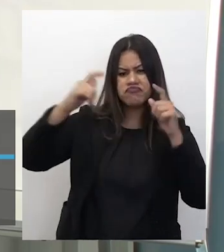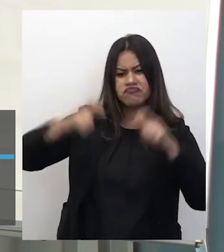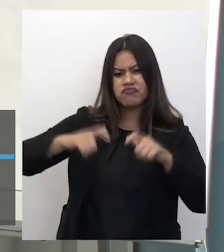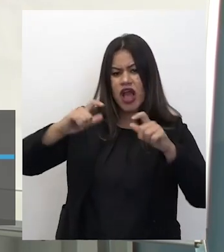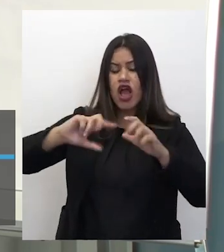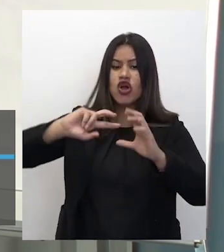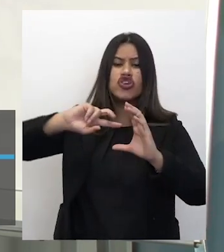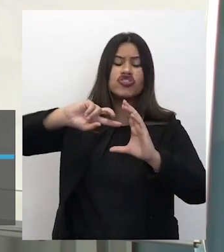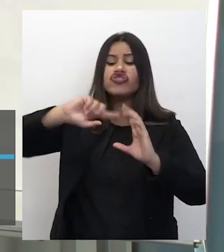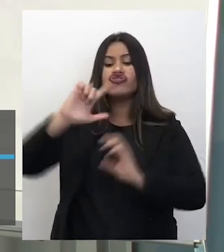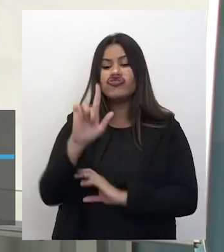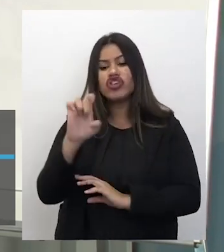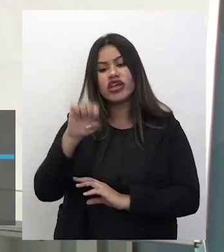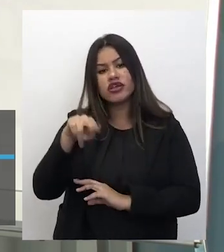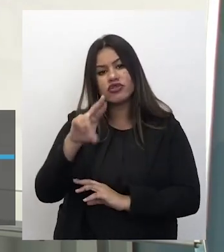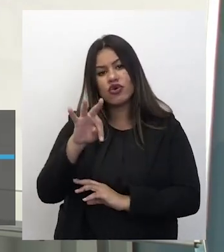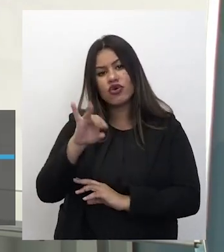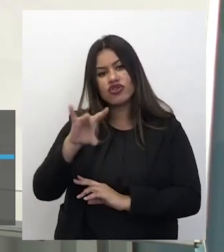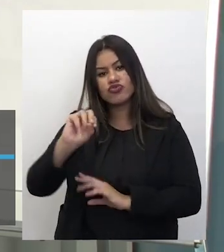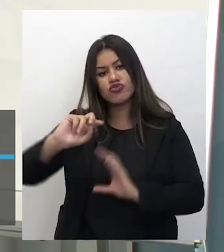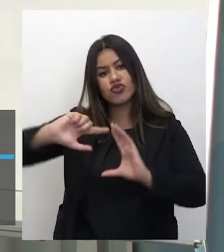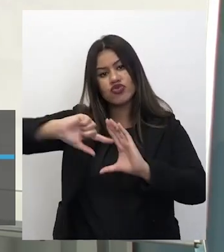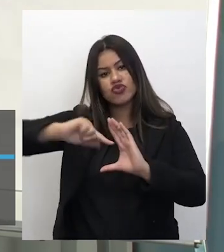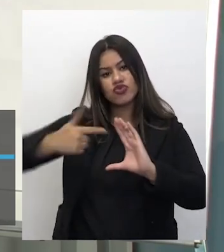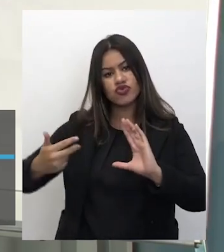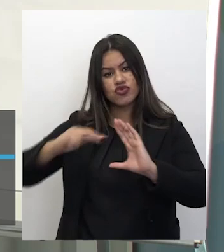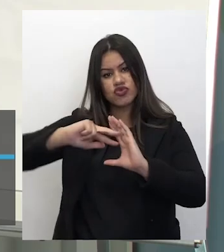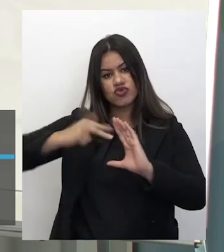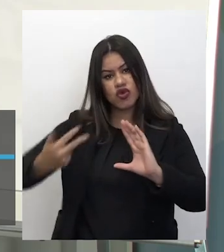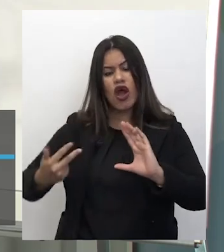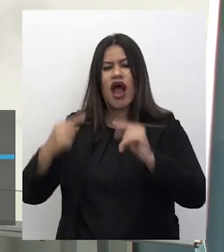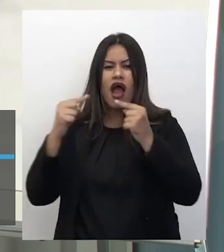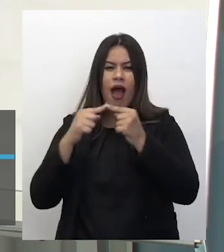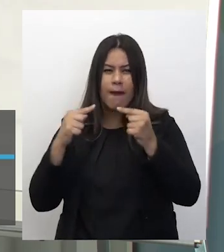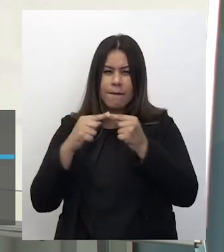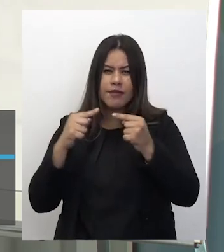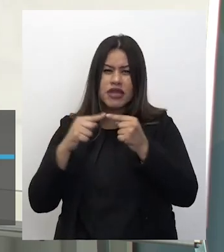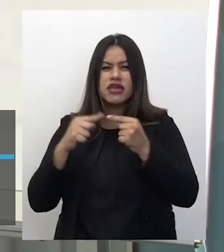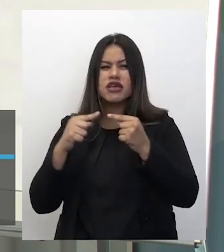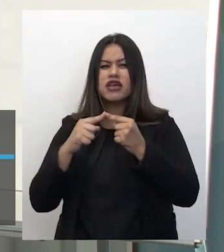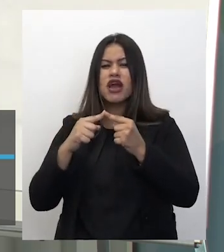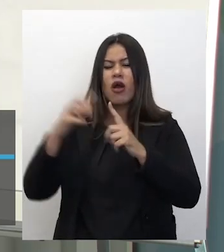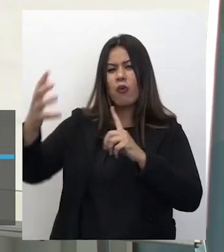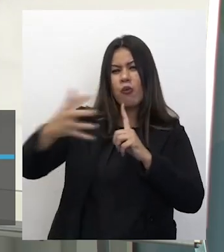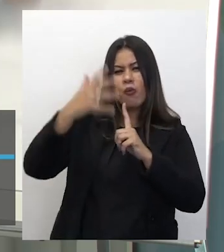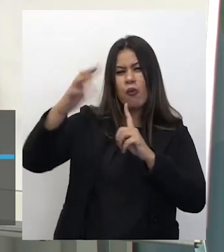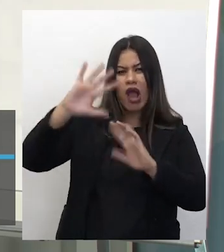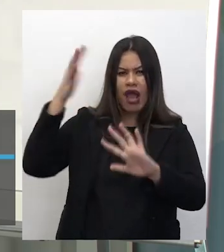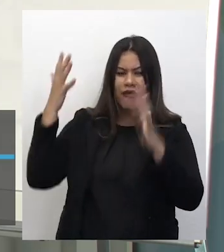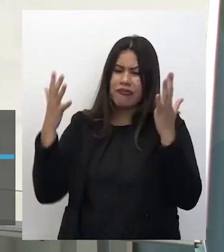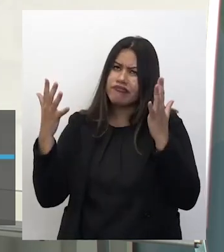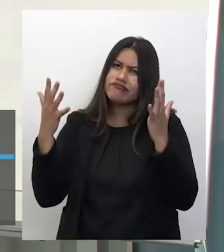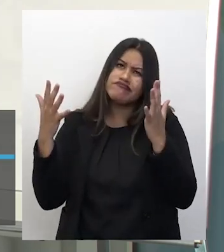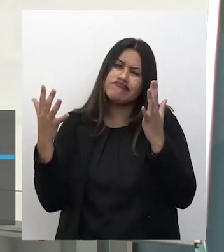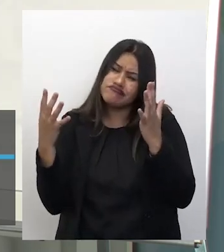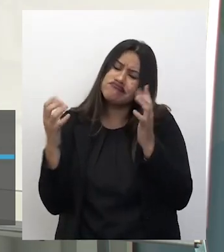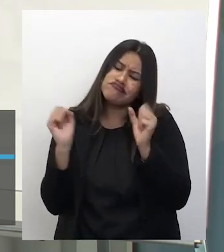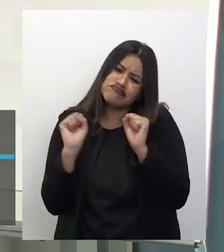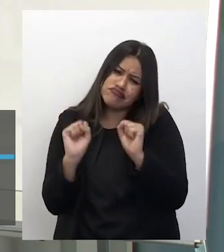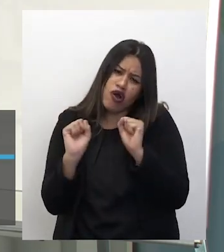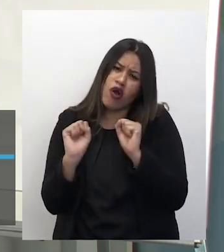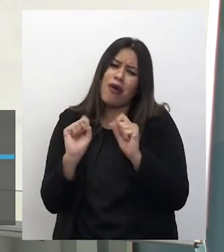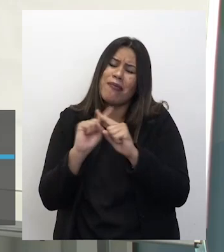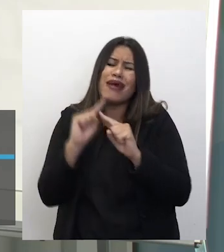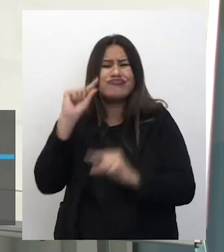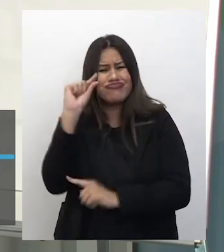muito específicas. Por exemplo, se eu entrar em contato com radiação ionizante, que aí vai bater lá na minha genética lá, tá? Mas basicamente